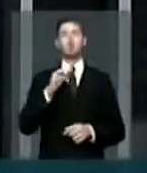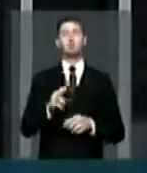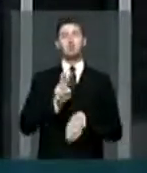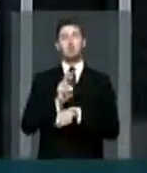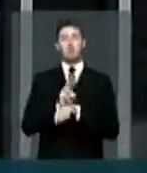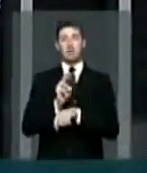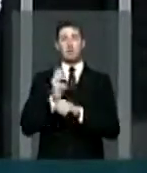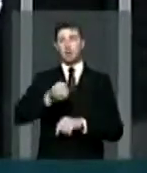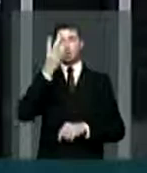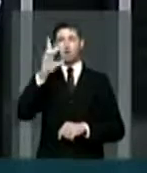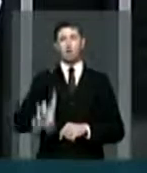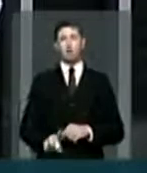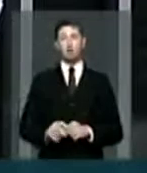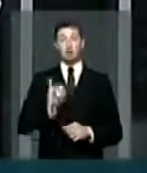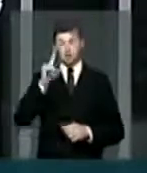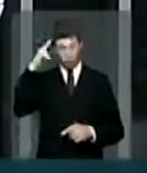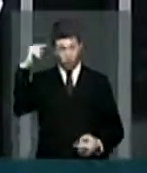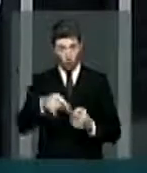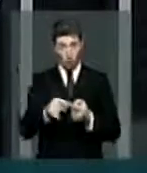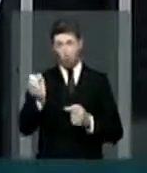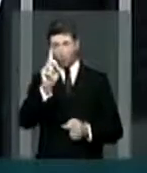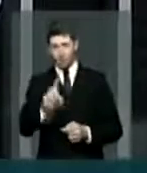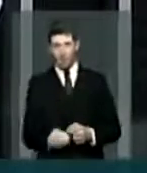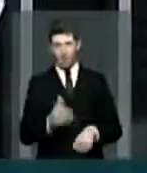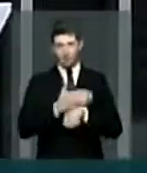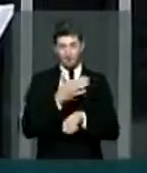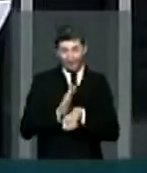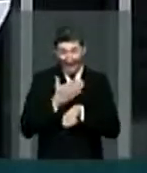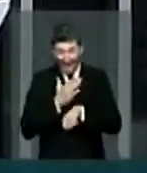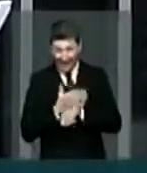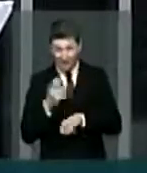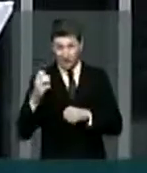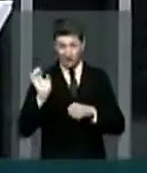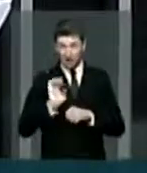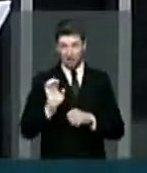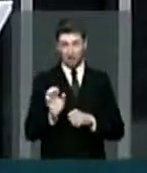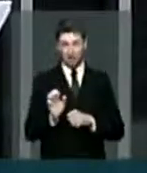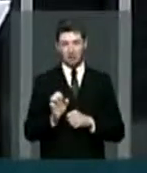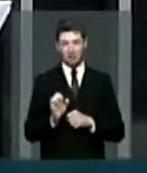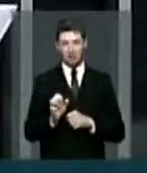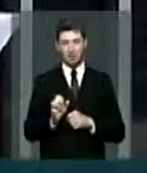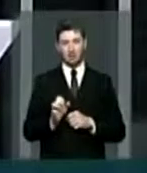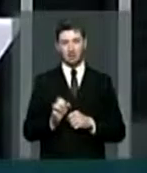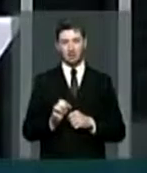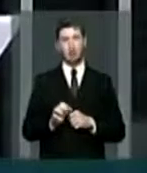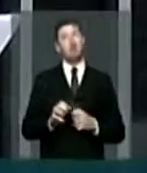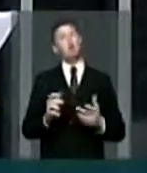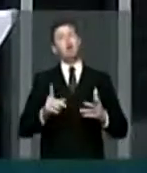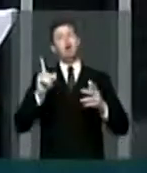de expressão. Se concordamos ou não sobre práticas homossexuais, sem a pencha ou a rotulação de homofobia.